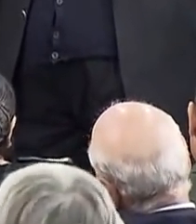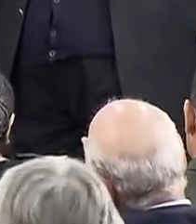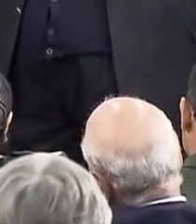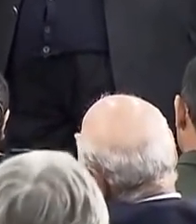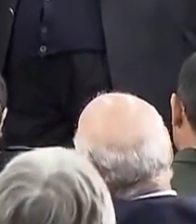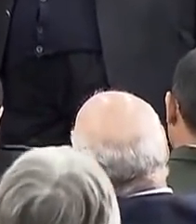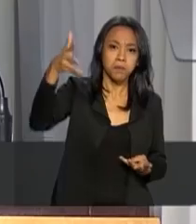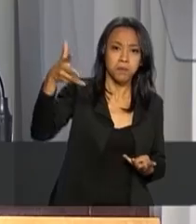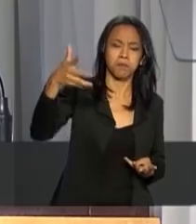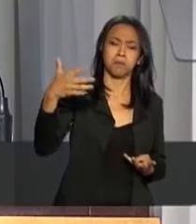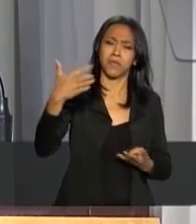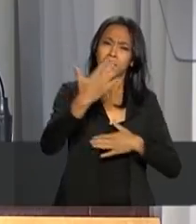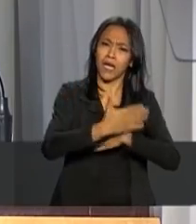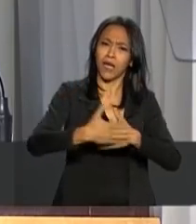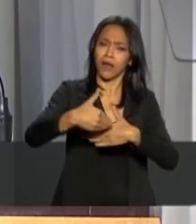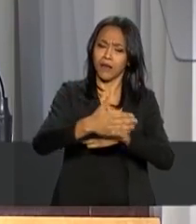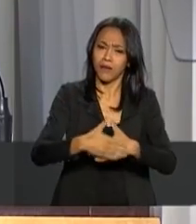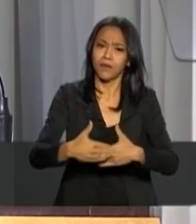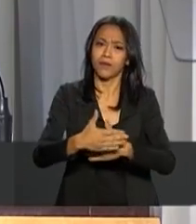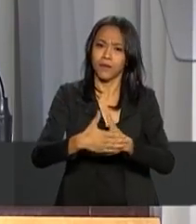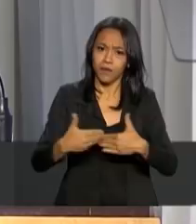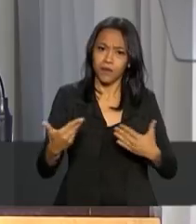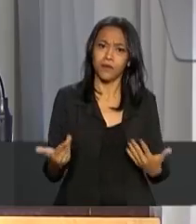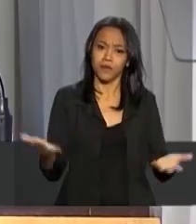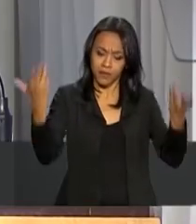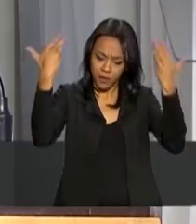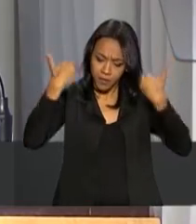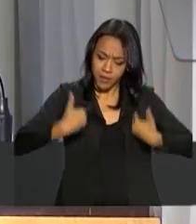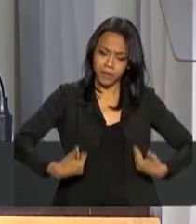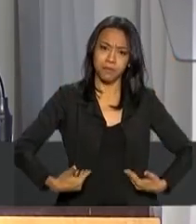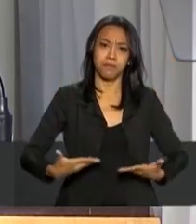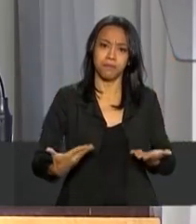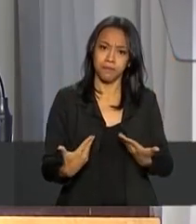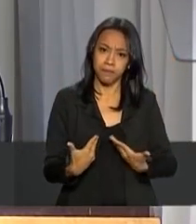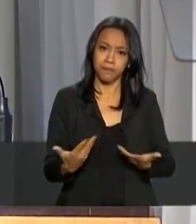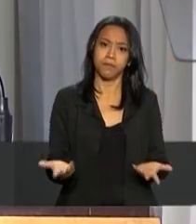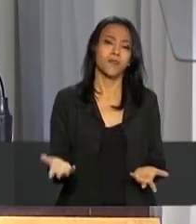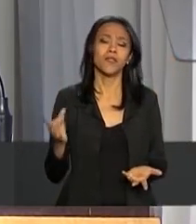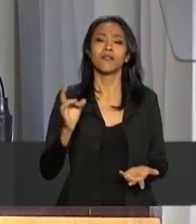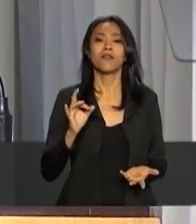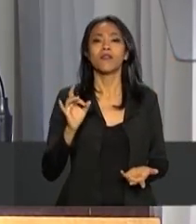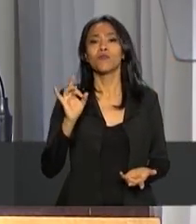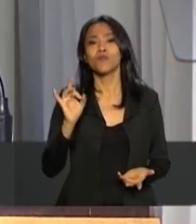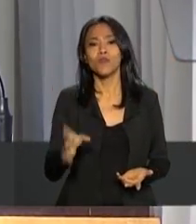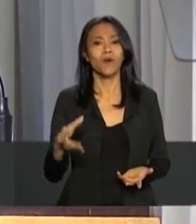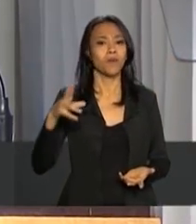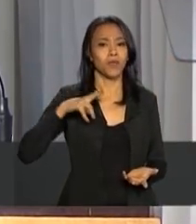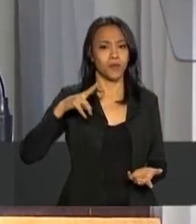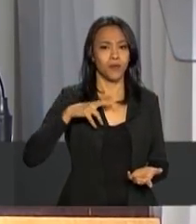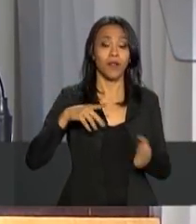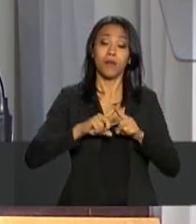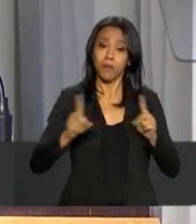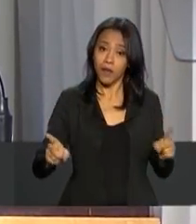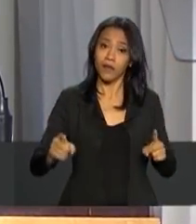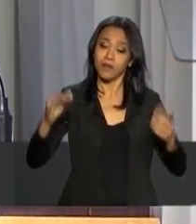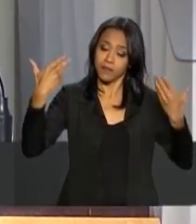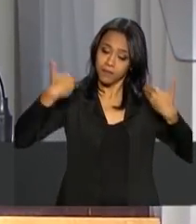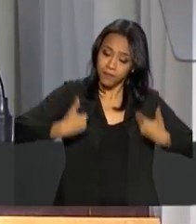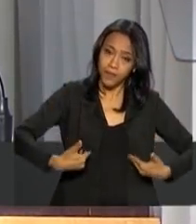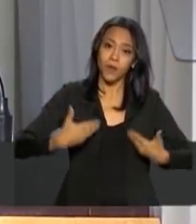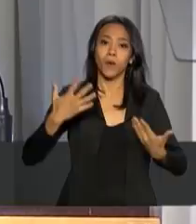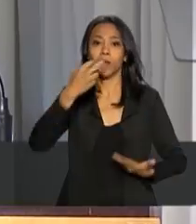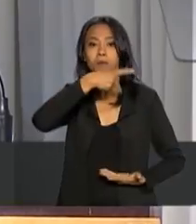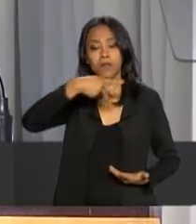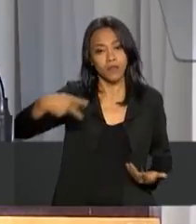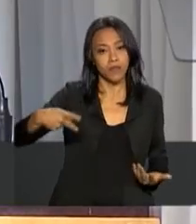palavras carinhosíssimas em relação à minha figura, não no plano pessoal, mas na minha figura institucional, como